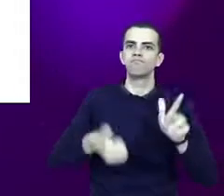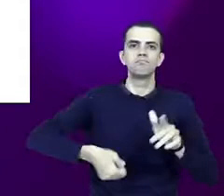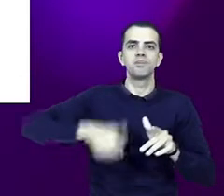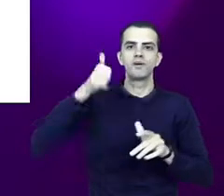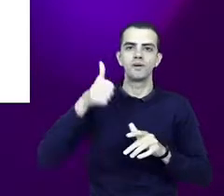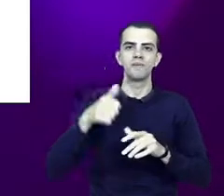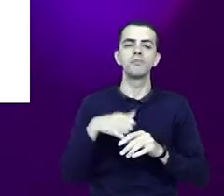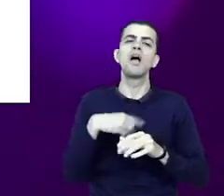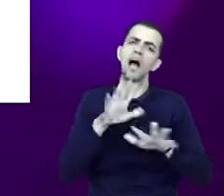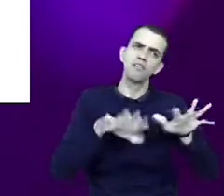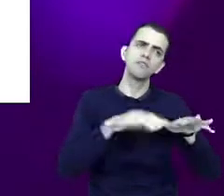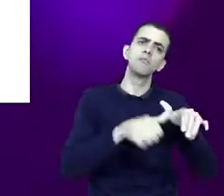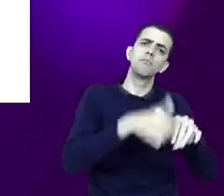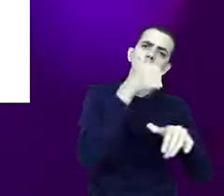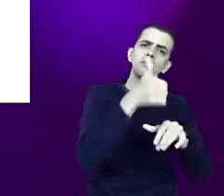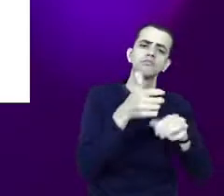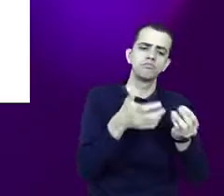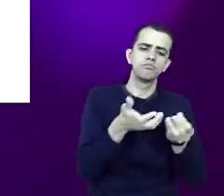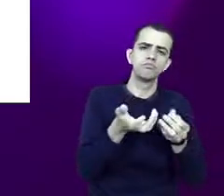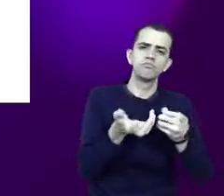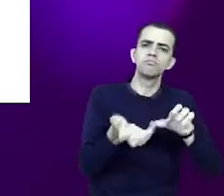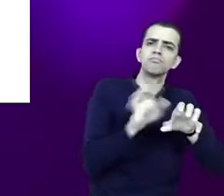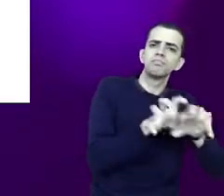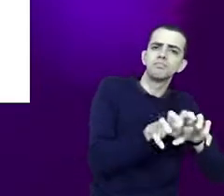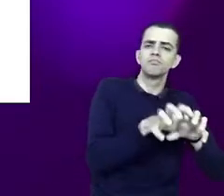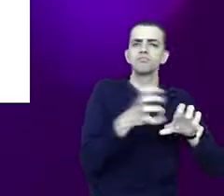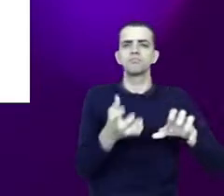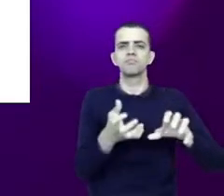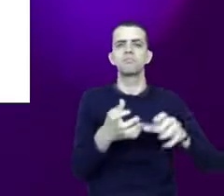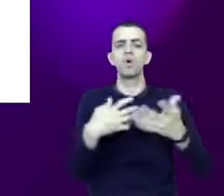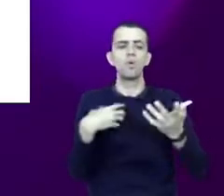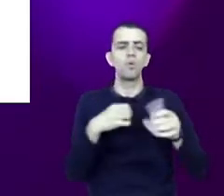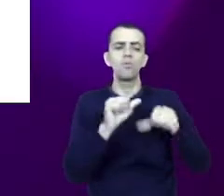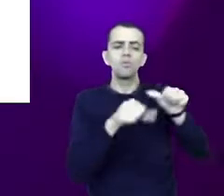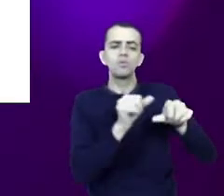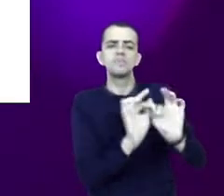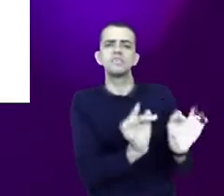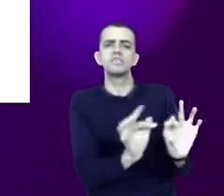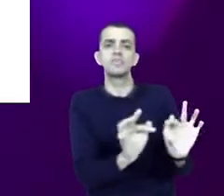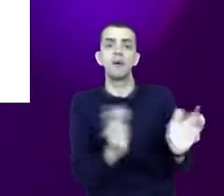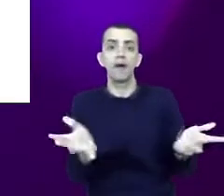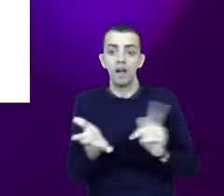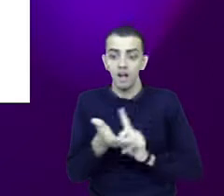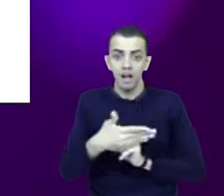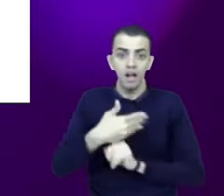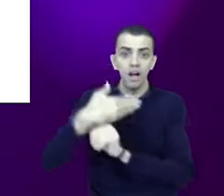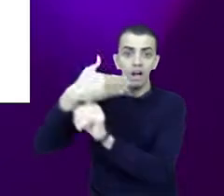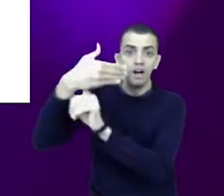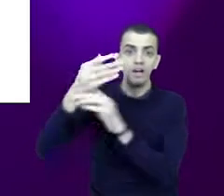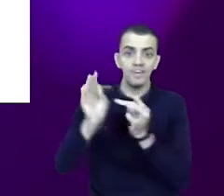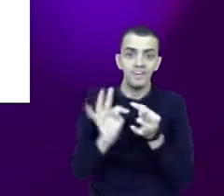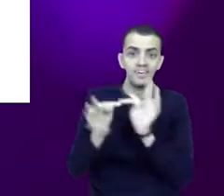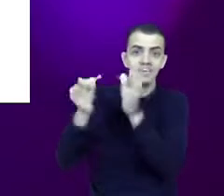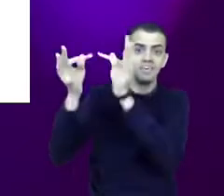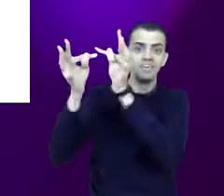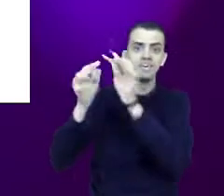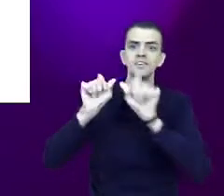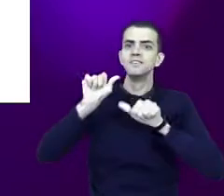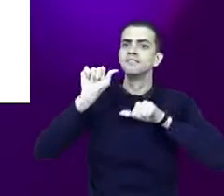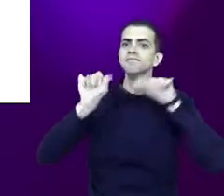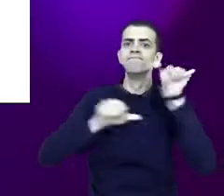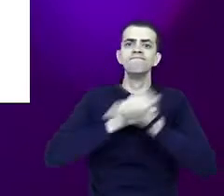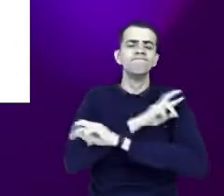ou outro, volta uma via antiga ou não, mas realmente o advento da inovação tecnológica muda o